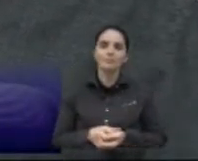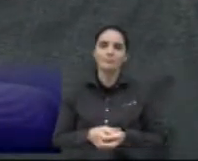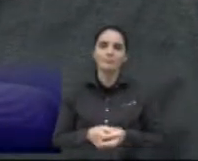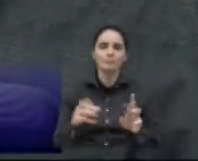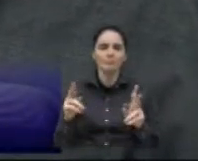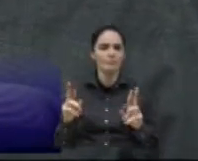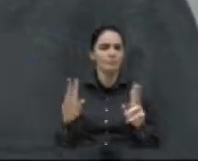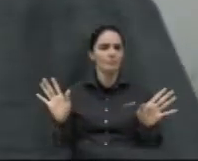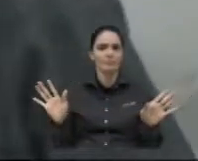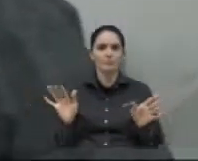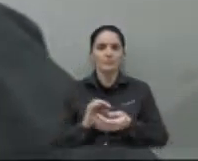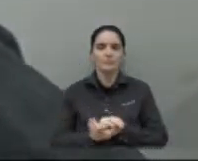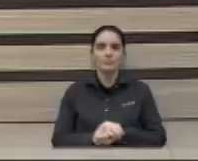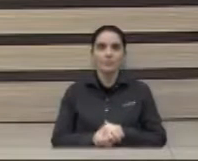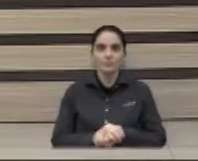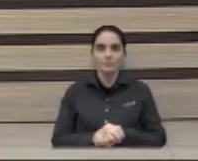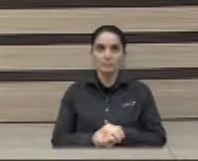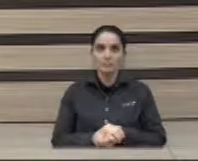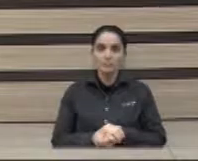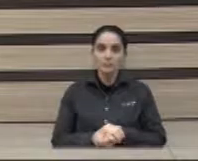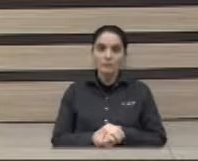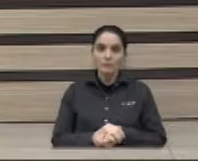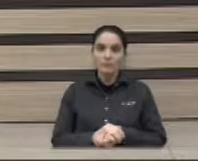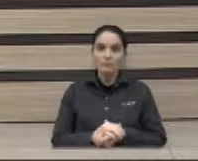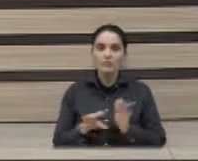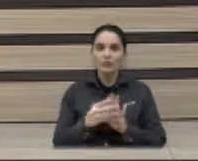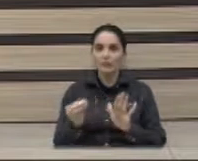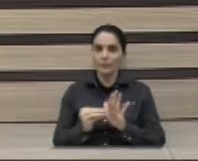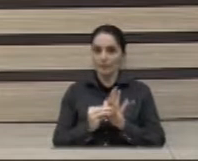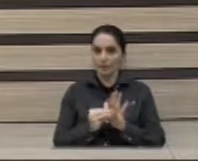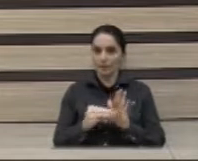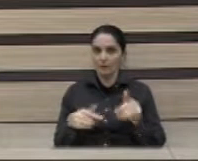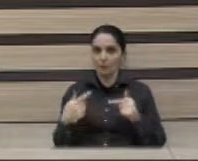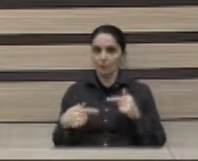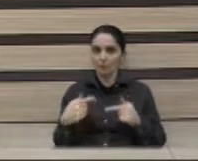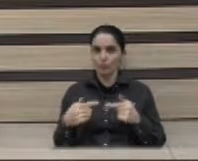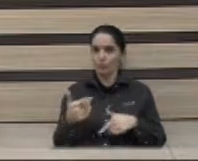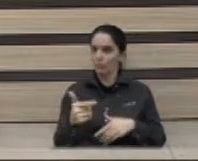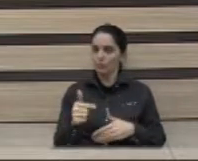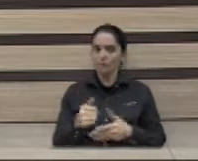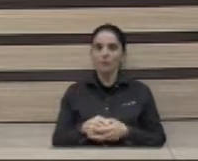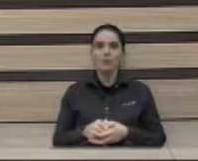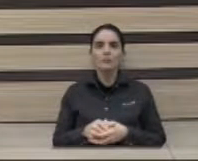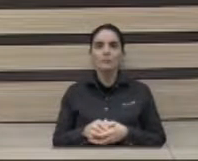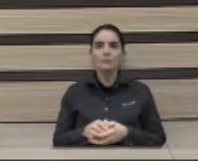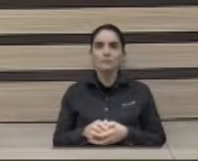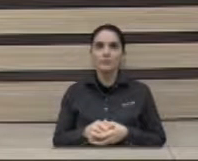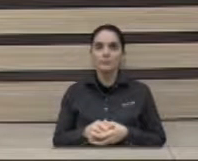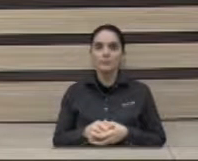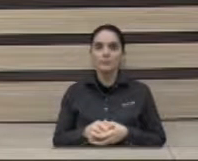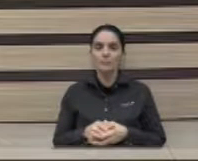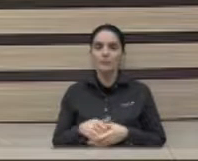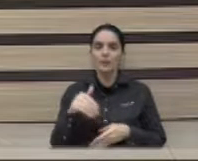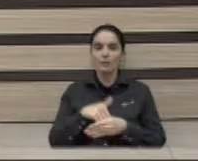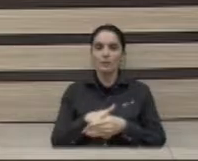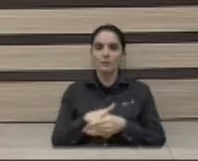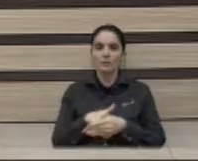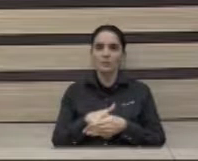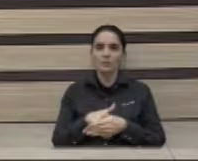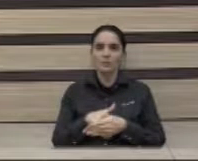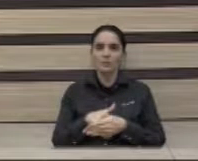hoje o Brasil. A emenda continua em discussão. Não havendo mais quem queira discutir, a emenda vai à votação